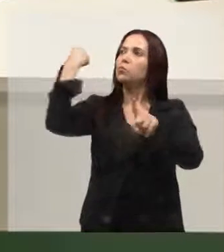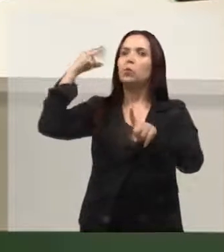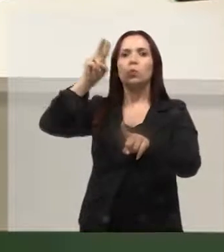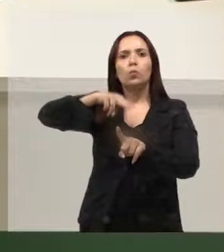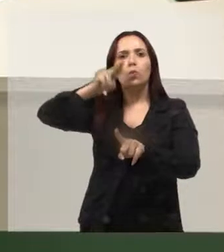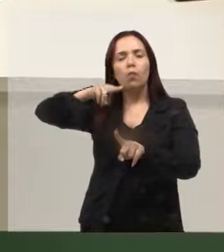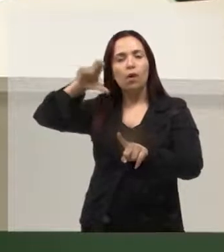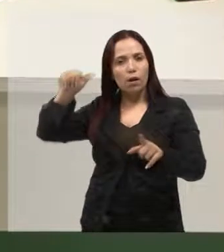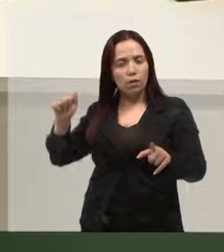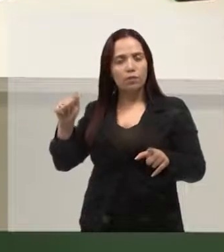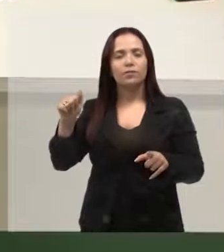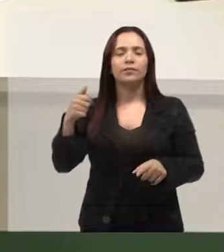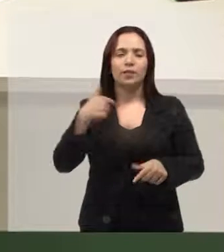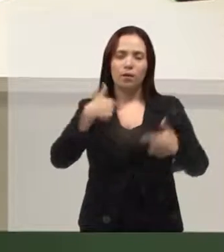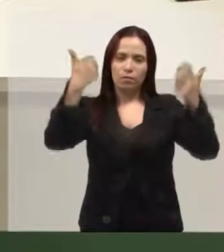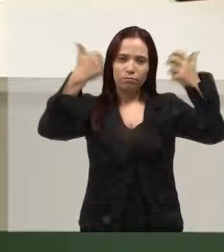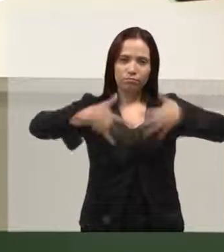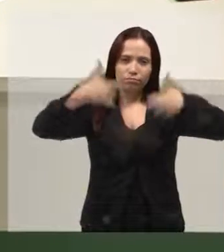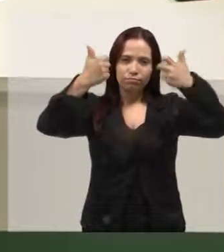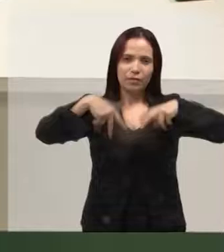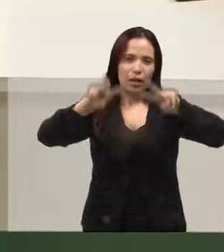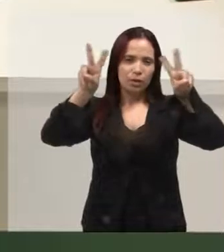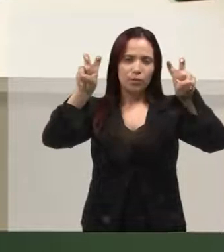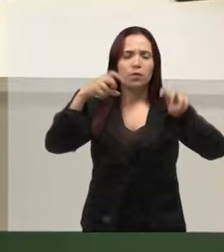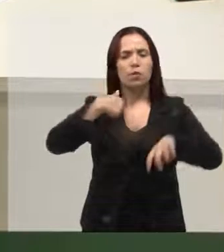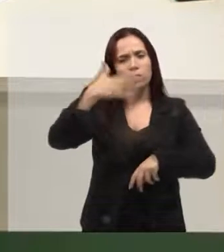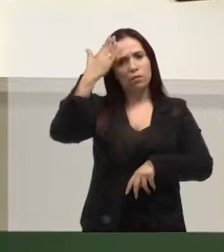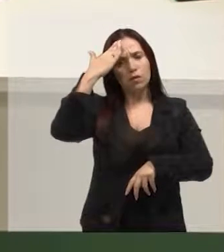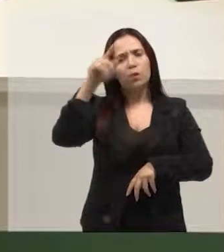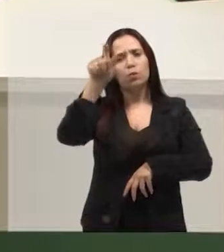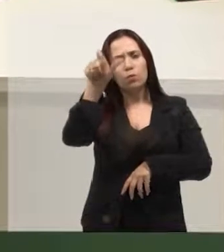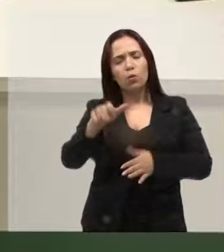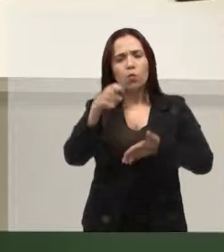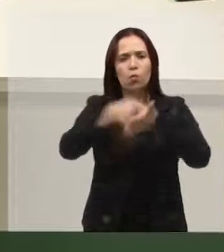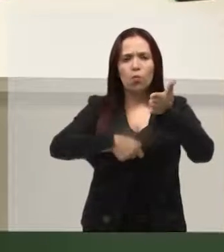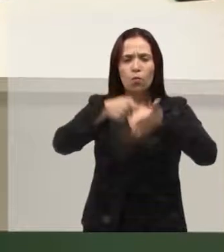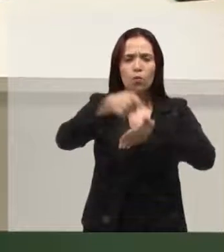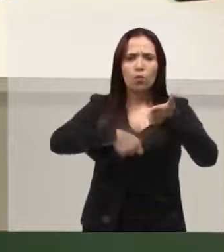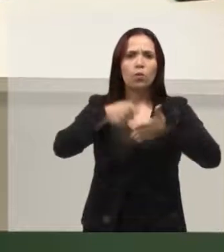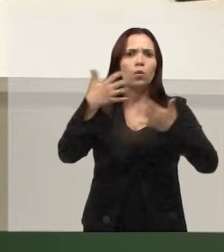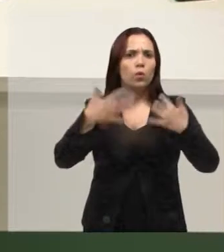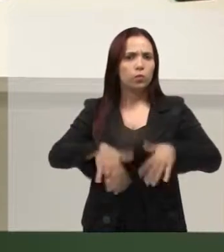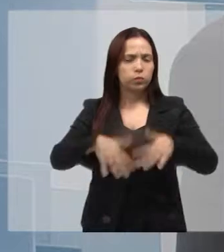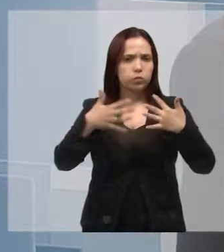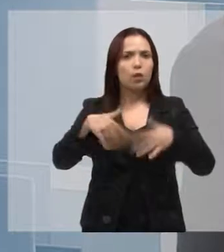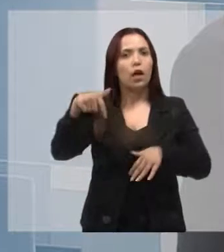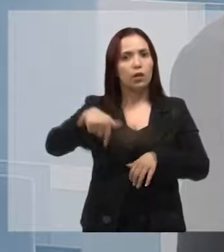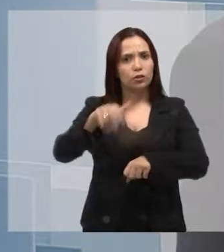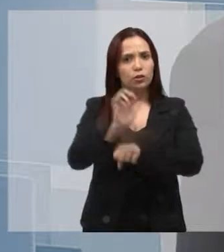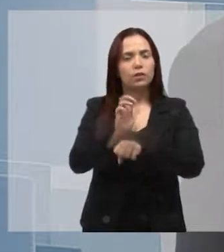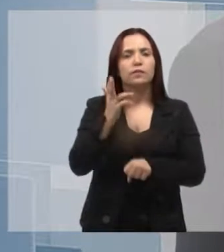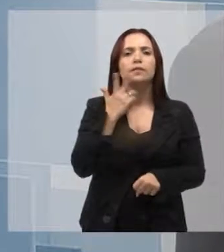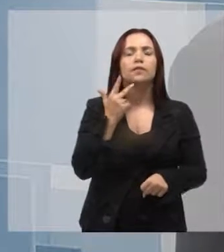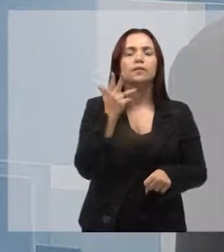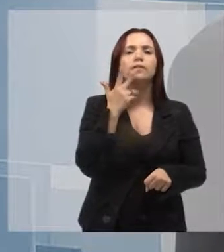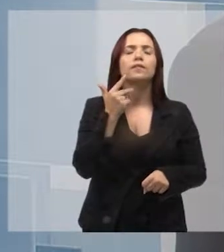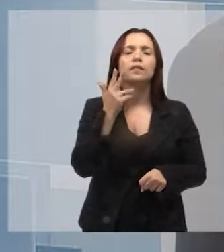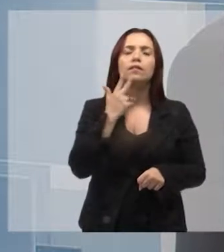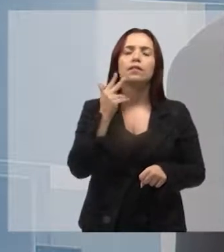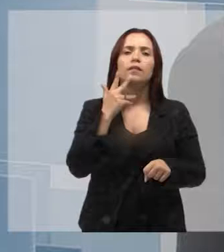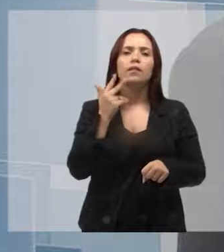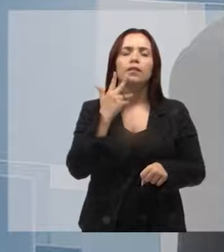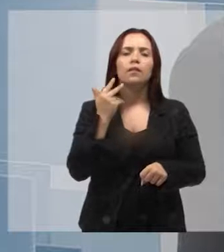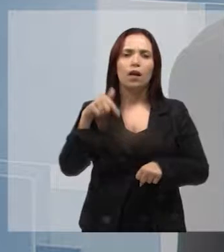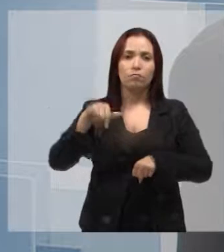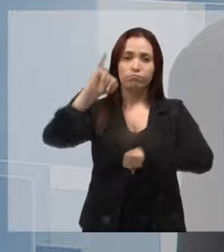no início, desculpa eu estar falando no assunto, mas é importante a gente falar, eu sei da sua luta aqui, o senhor combateu, inclusive aqui no estado do Ceará e aqui em